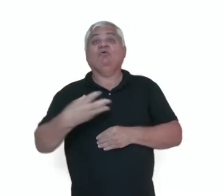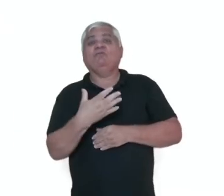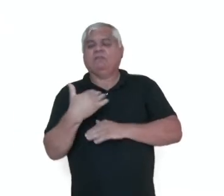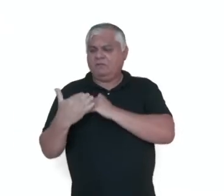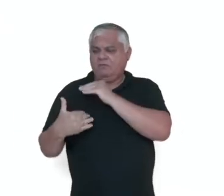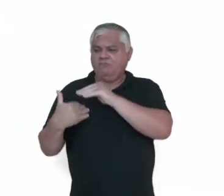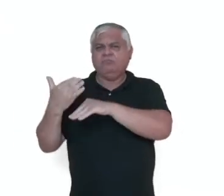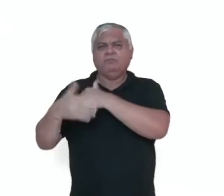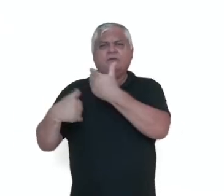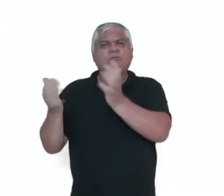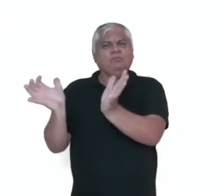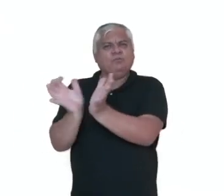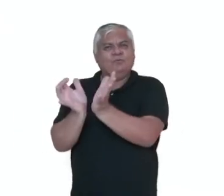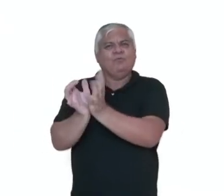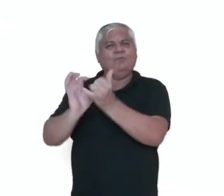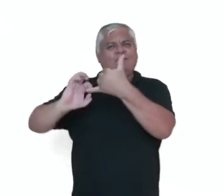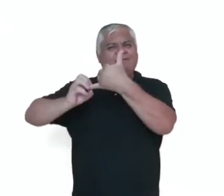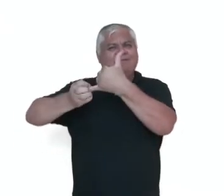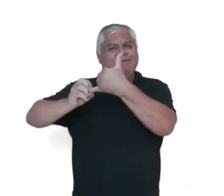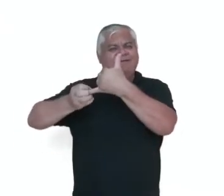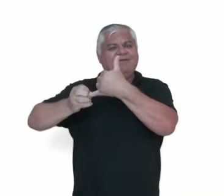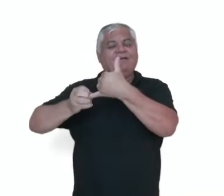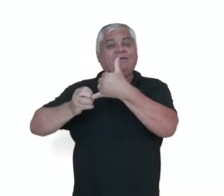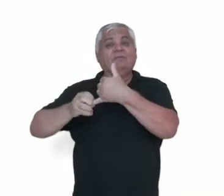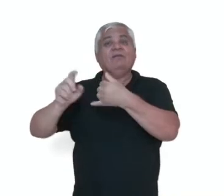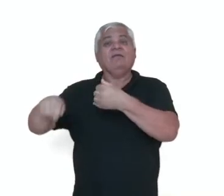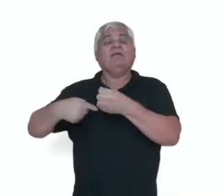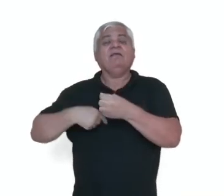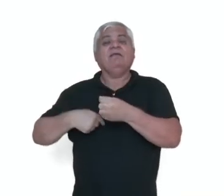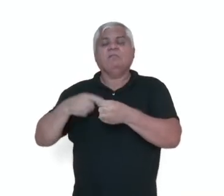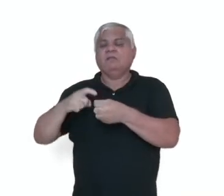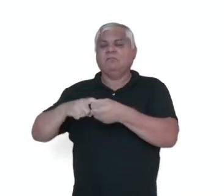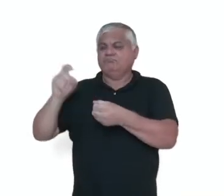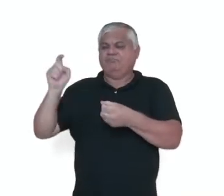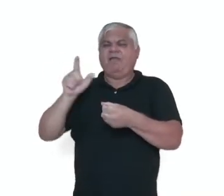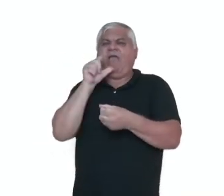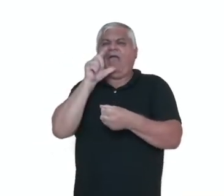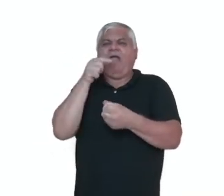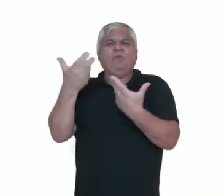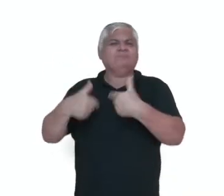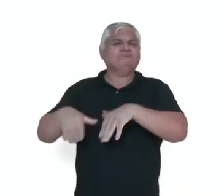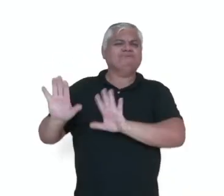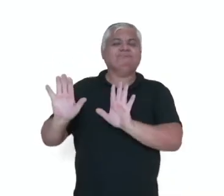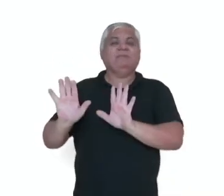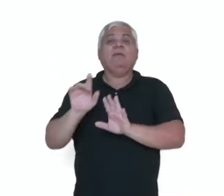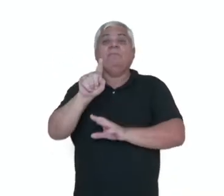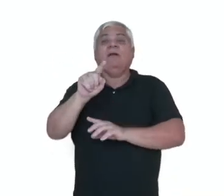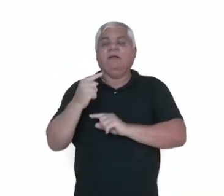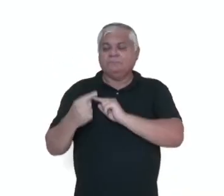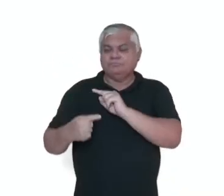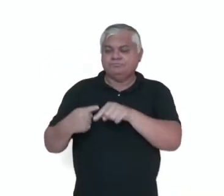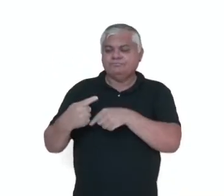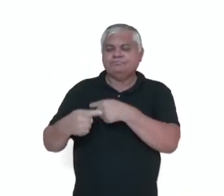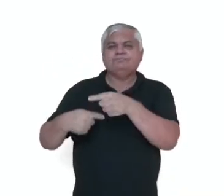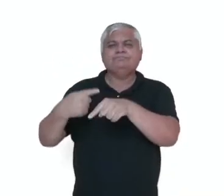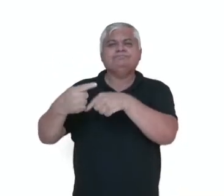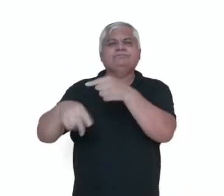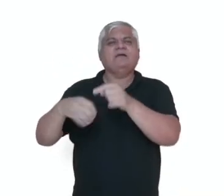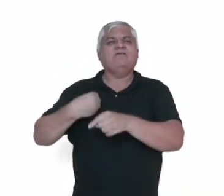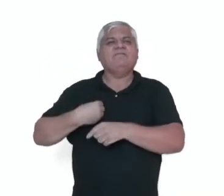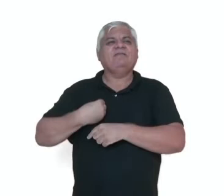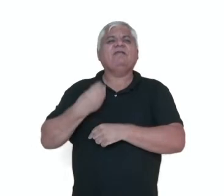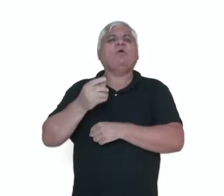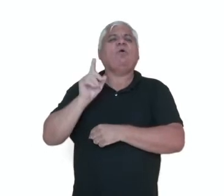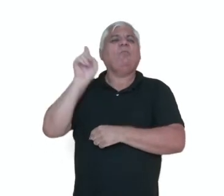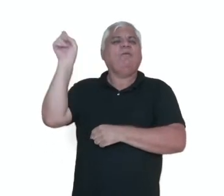surgiu no grupo das gimnospermas e trouxe a independência da água para a reprodução. Relembre a vida, né, o ciclo de vida desse grupo, observe a imagem